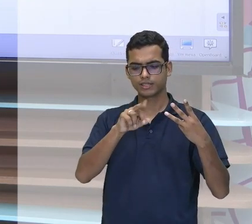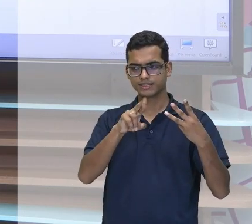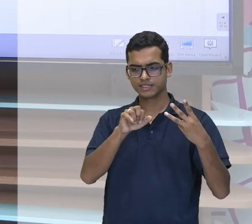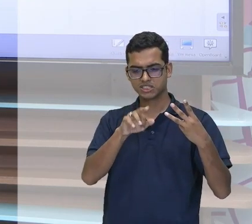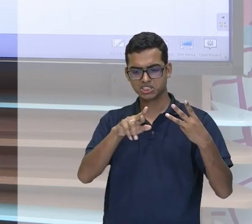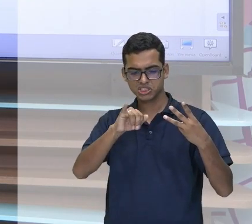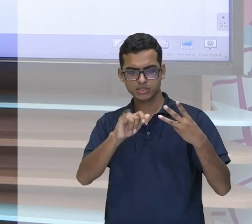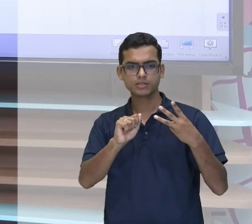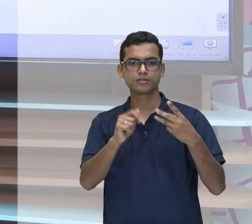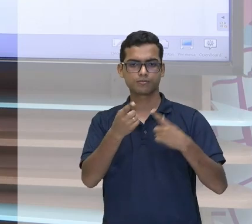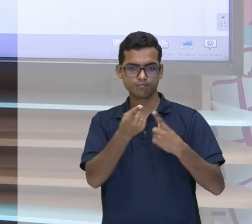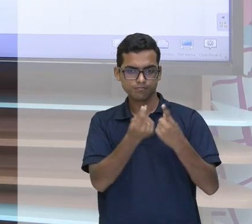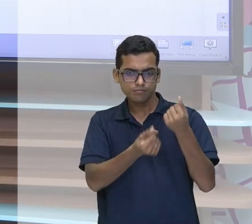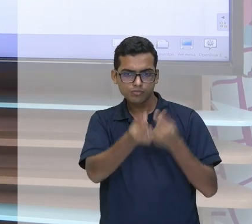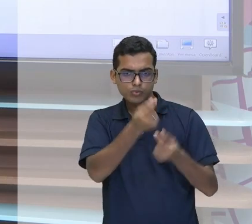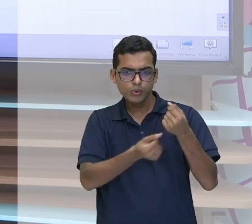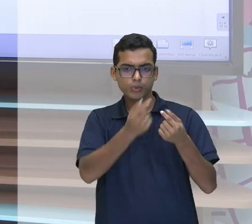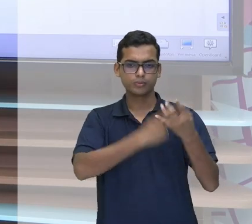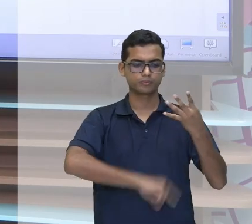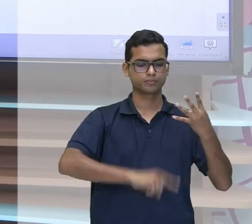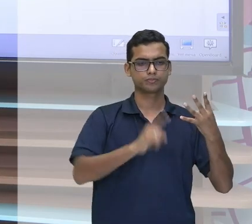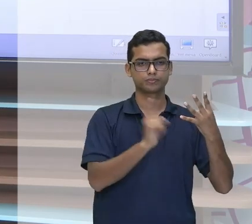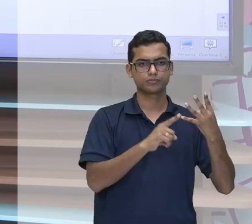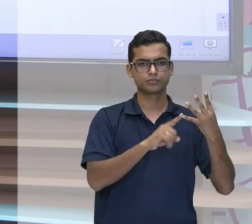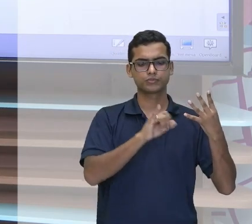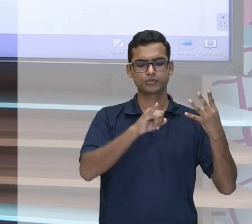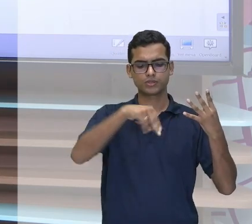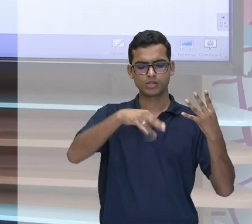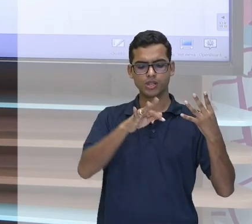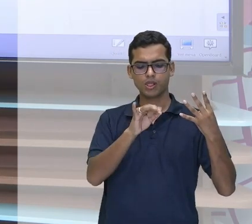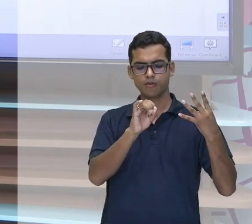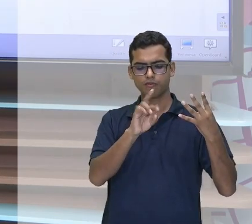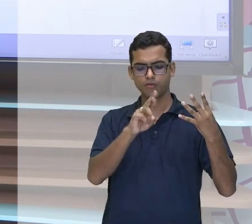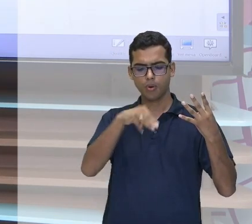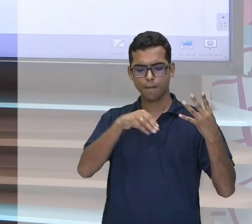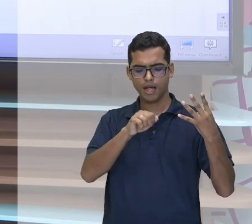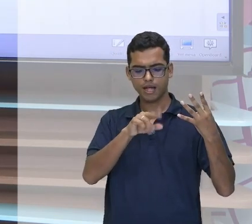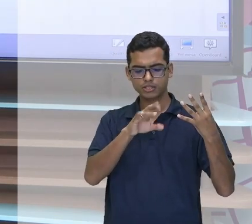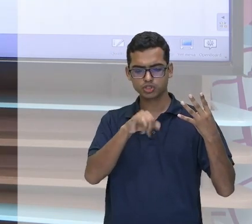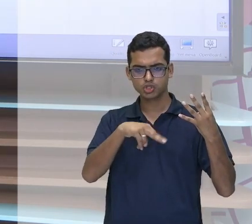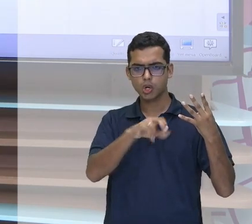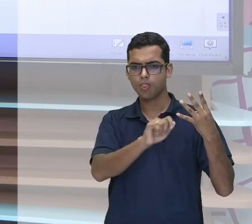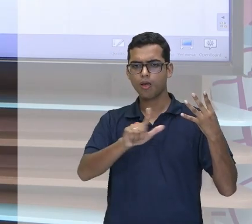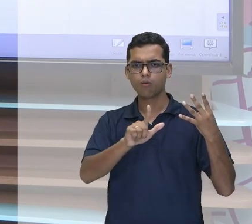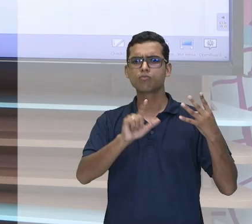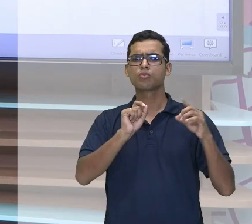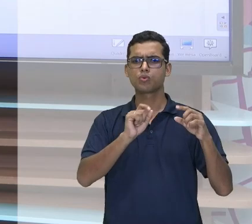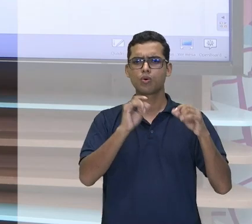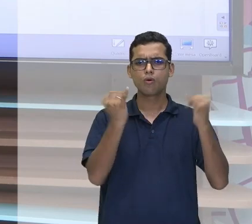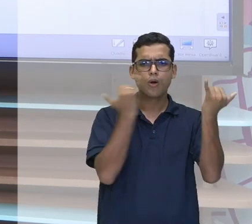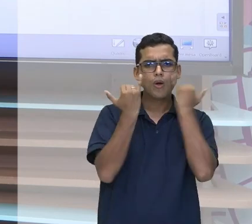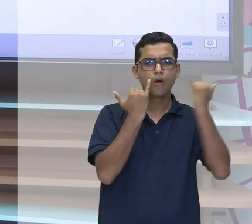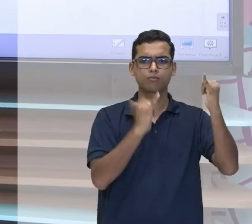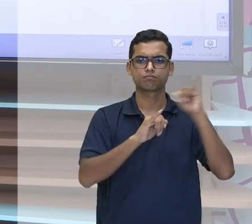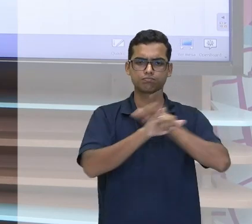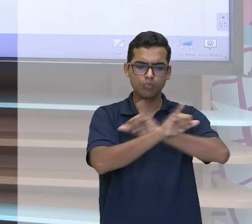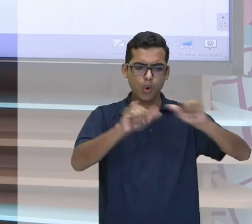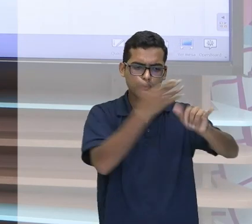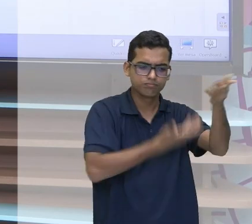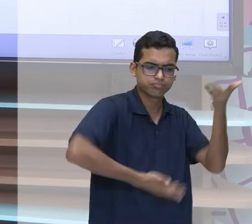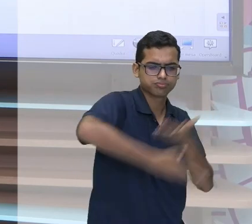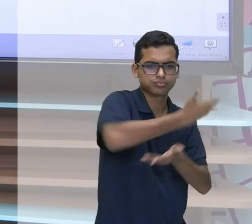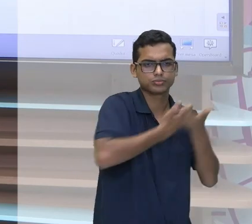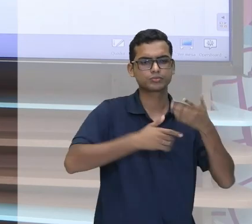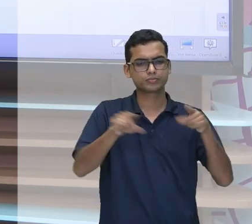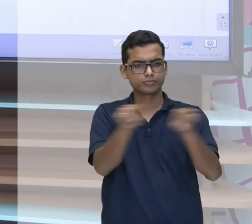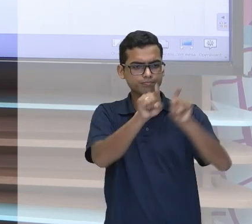longo desses 500 anos de história, o capitalismo passou ali por diversas fases. E o capitalismo ele começa ali com o fim